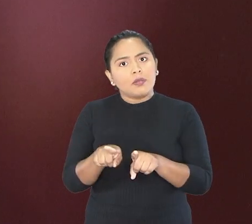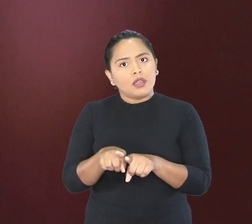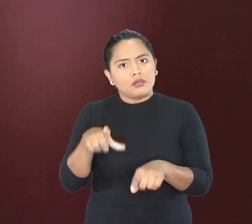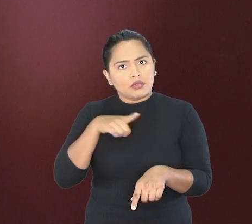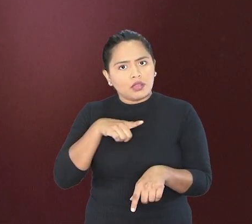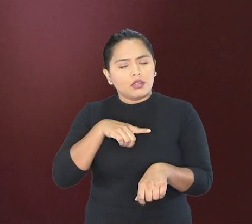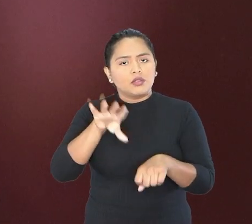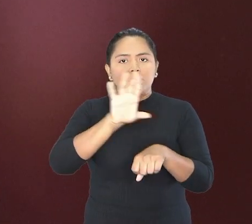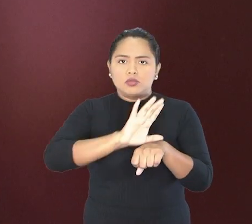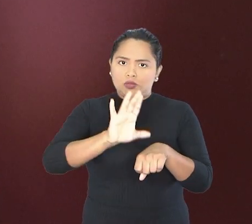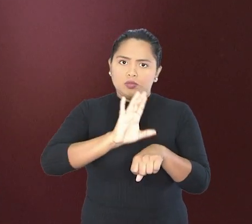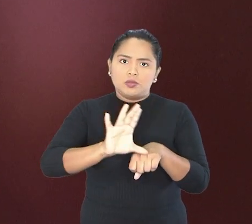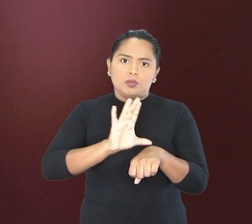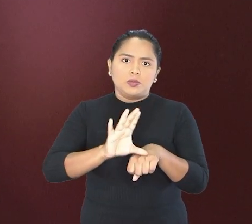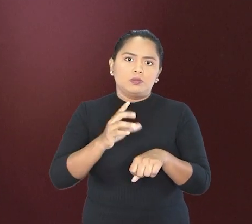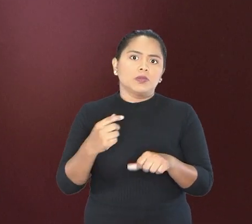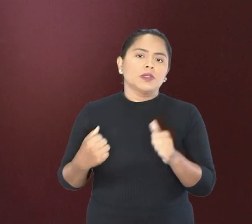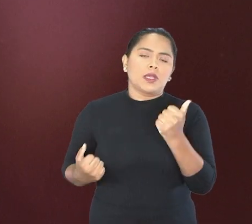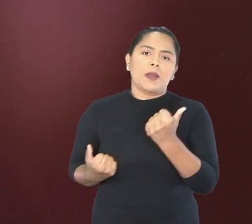gente apoia